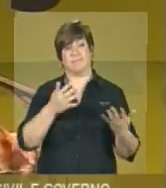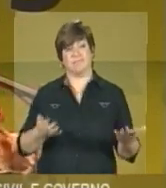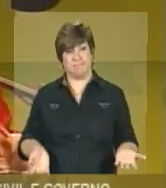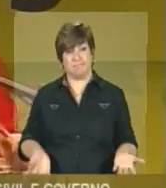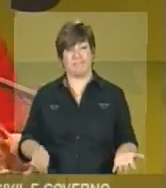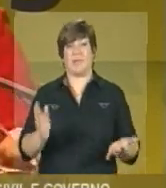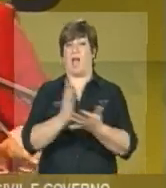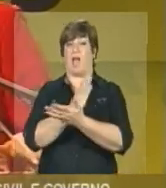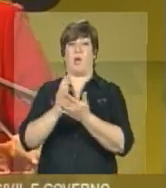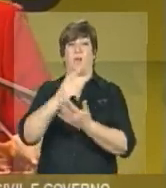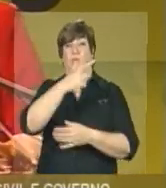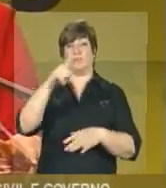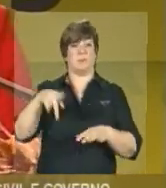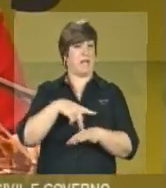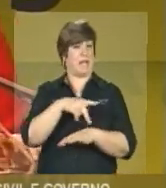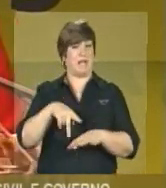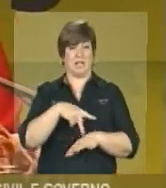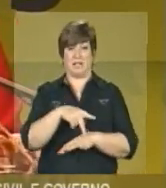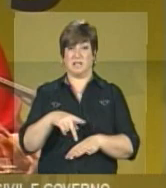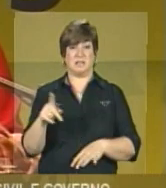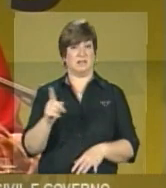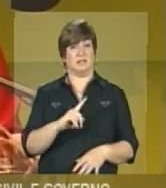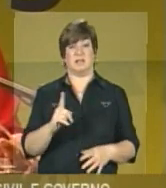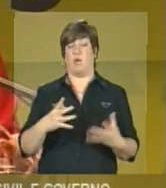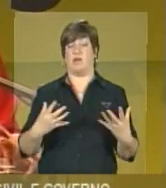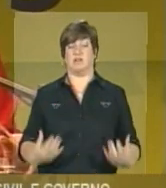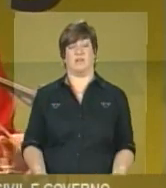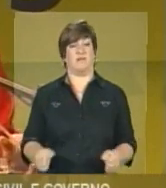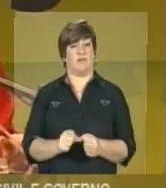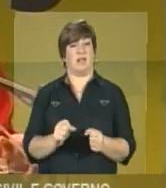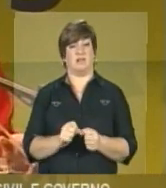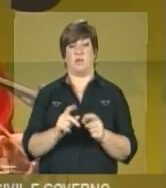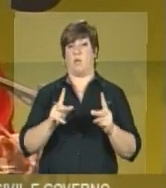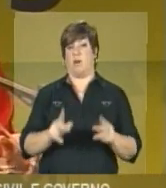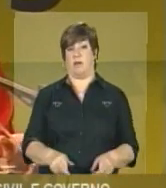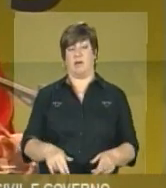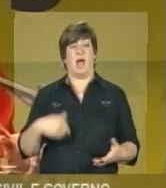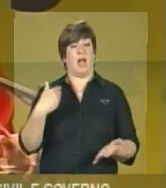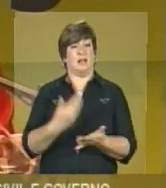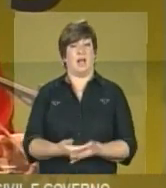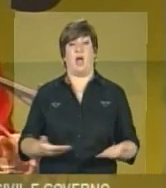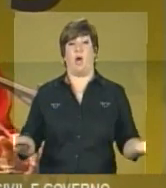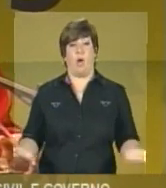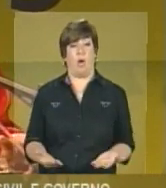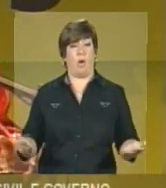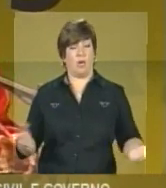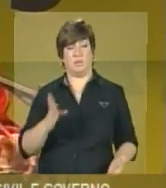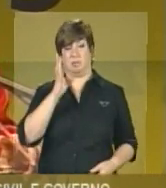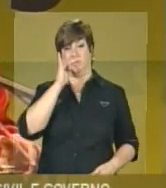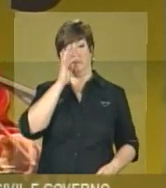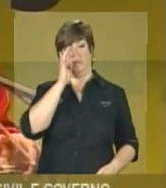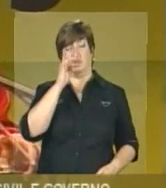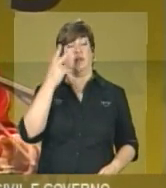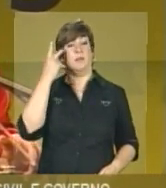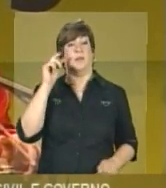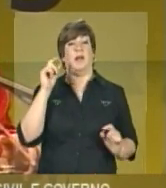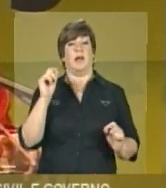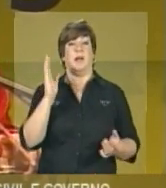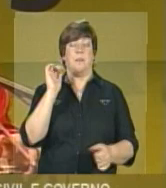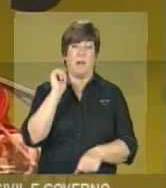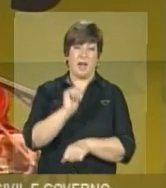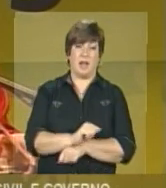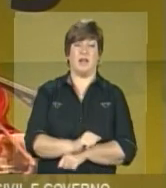Lamentavelmente, alguns outros países relutaram e até hoje relutam em anunciar